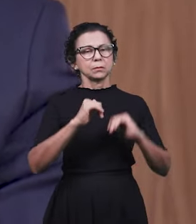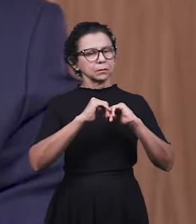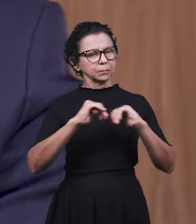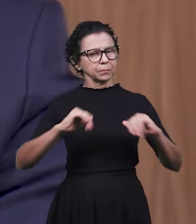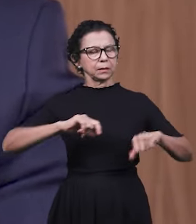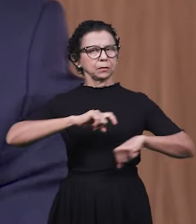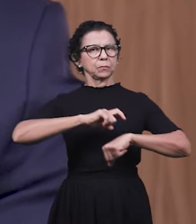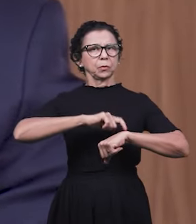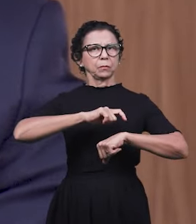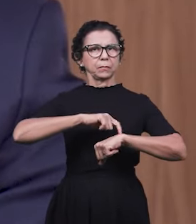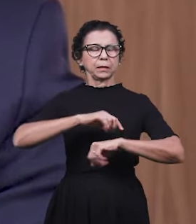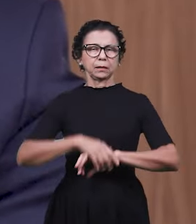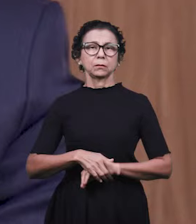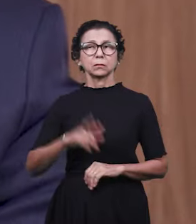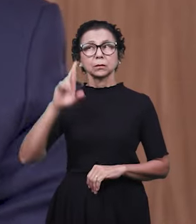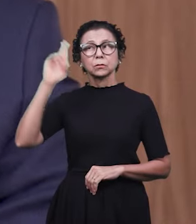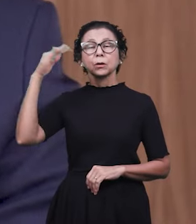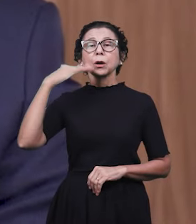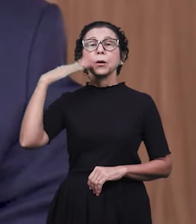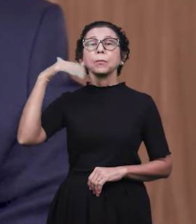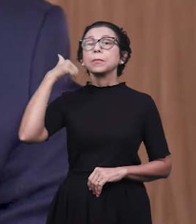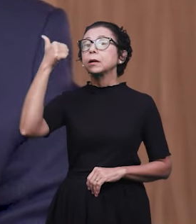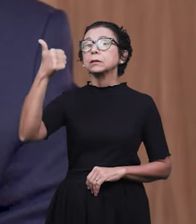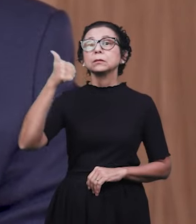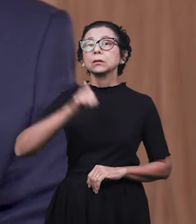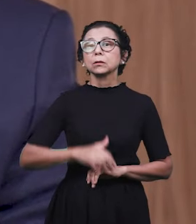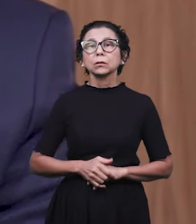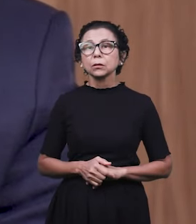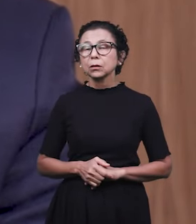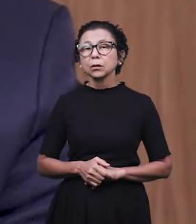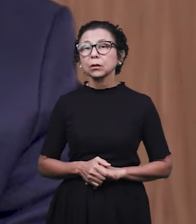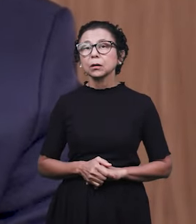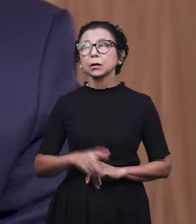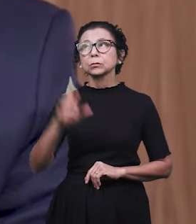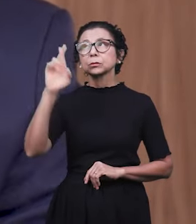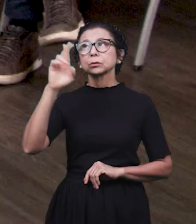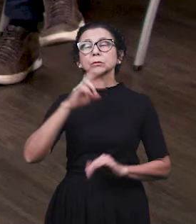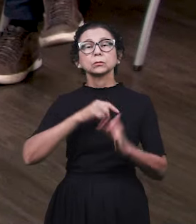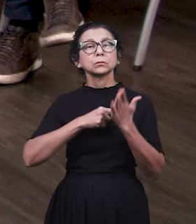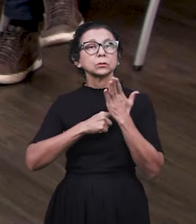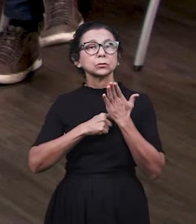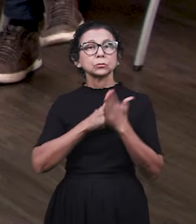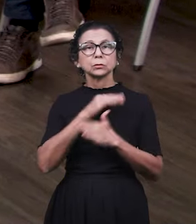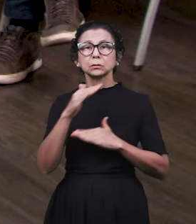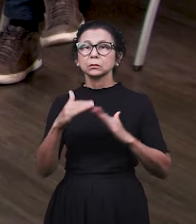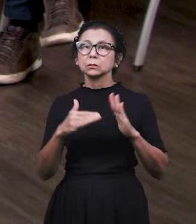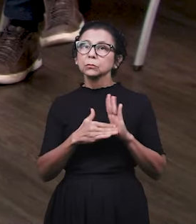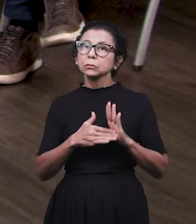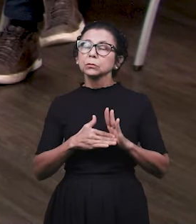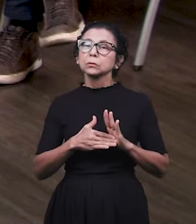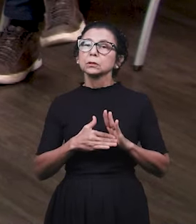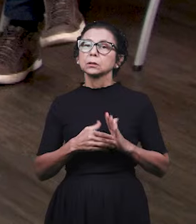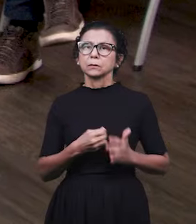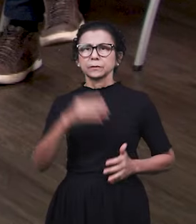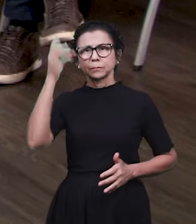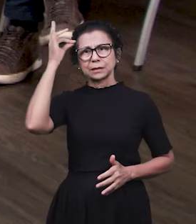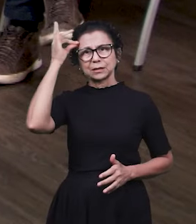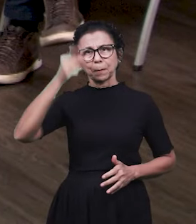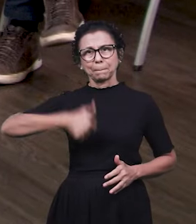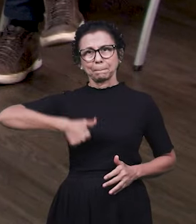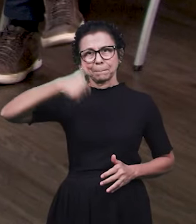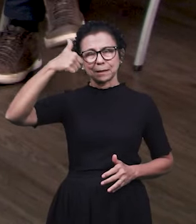melhor coisa que nós podemos ter. É o nosso futuro, a nossa vida espiritual. Quando a nossa vida espiritual está bem, nós estamos